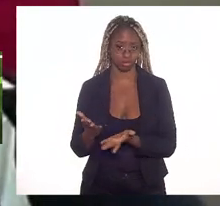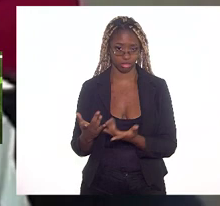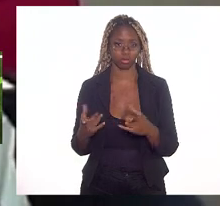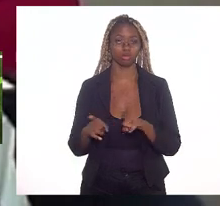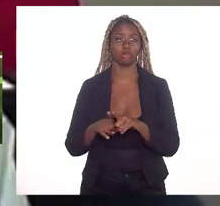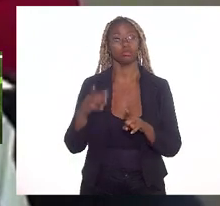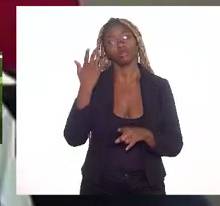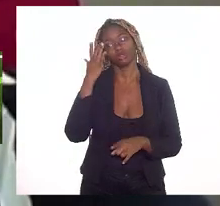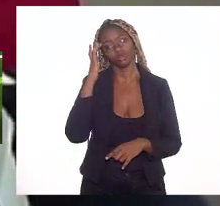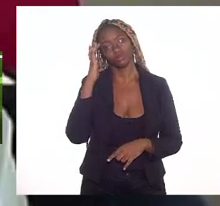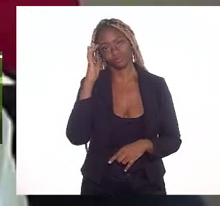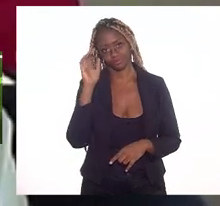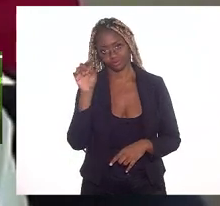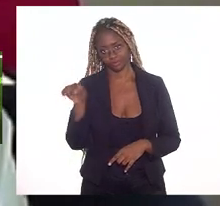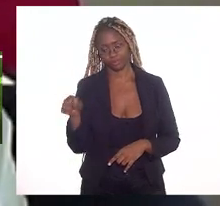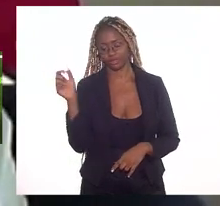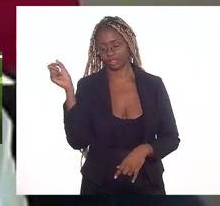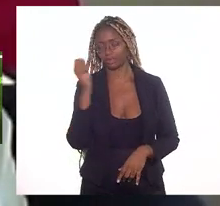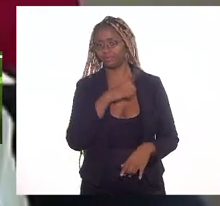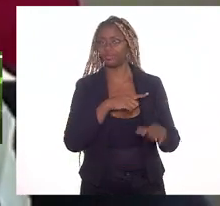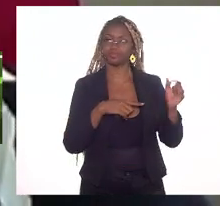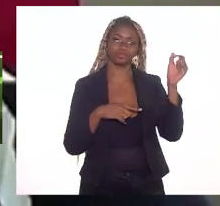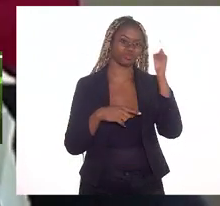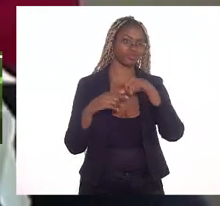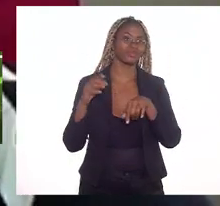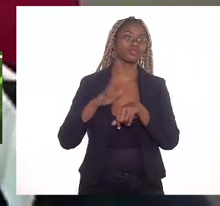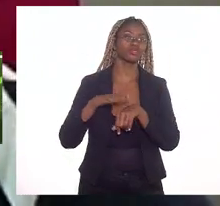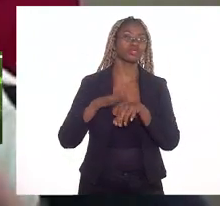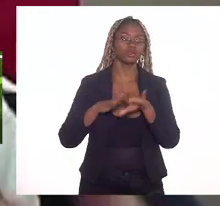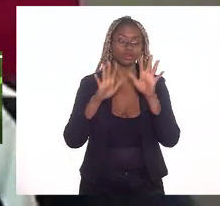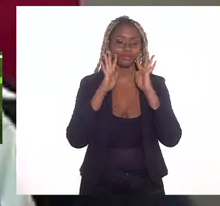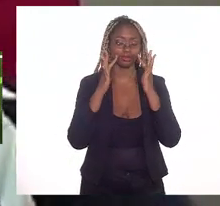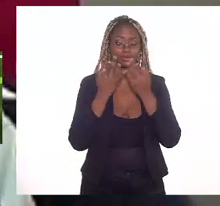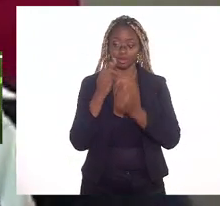também passa pela dificuldade até da própria família